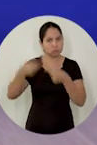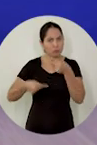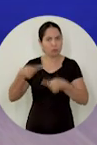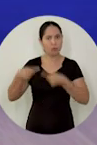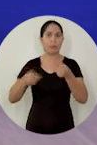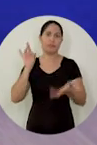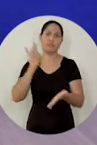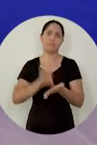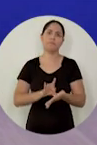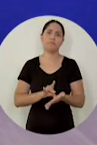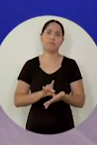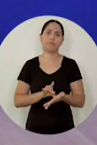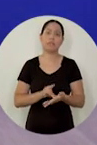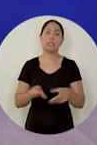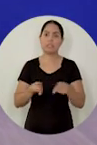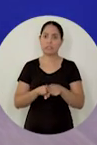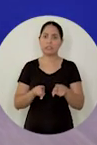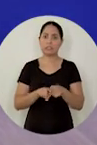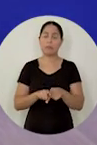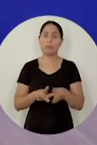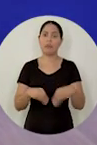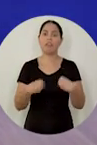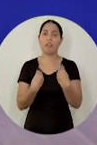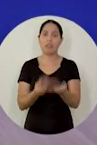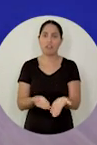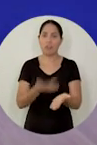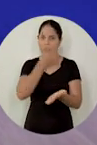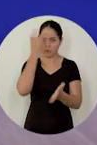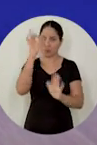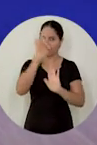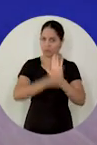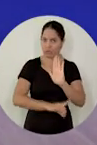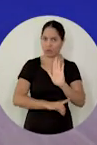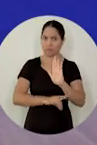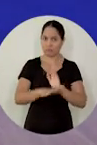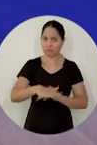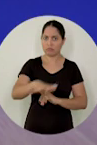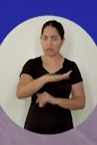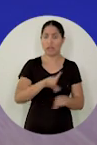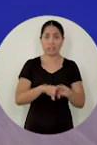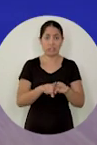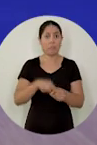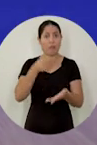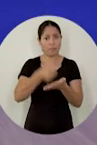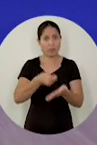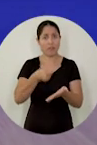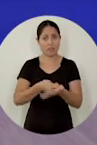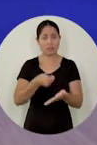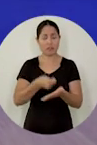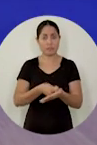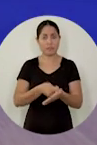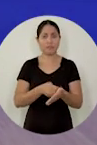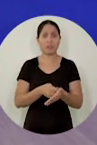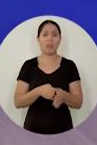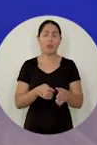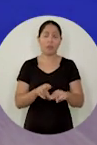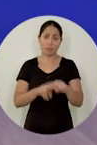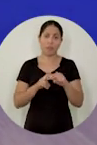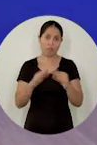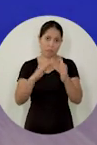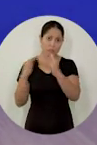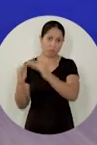própria Constituição e no Estatuto da Terra, onde há regulação de direitos e obrigações concernentes aos bens imóveis